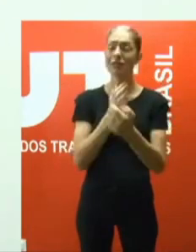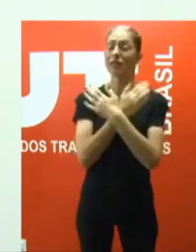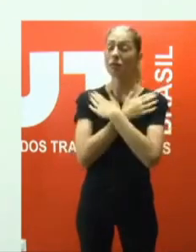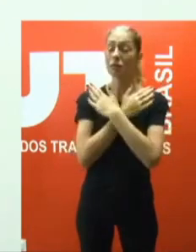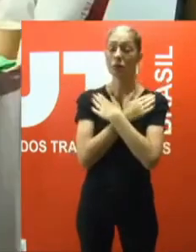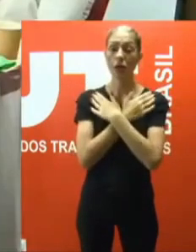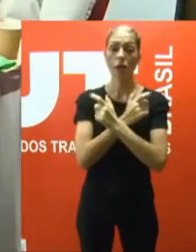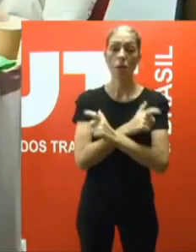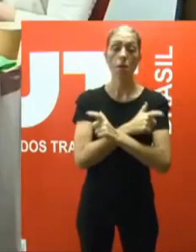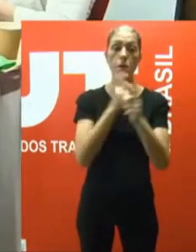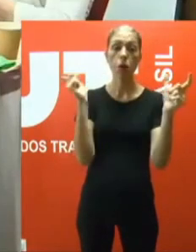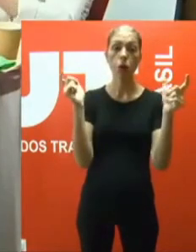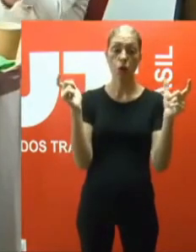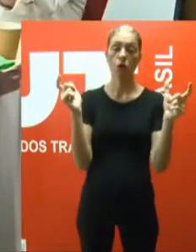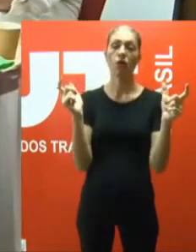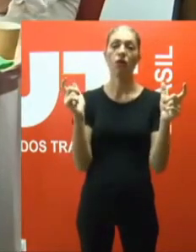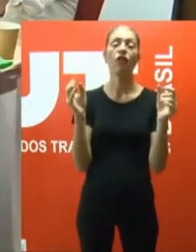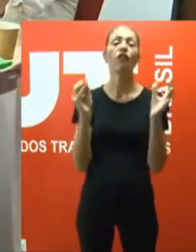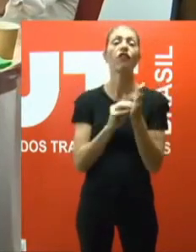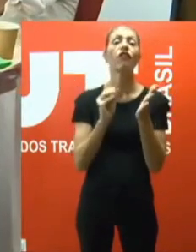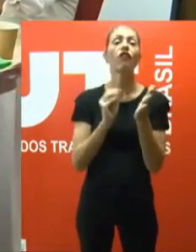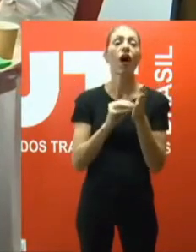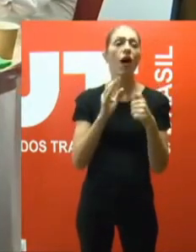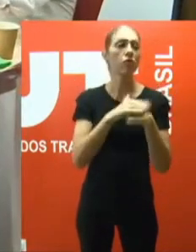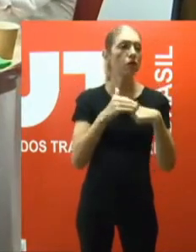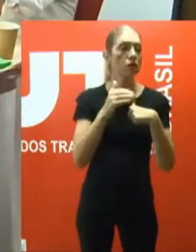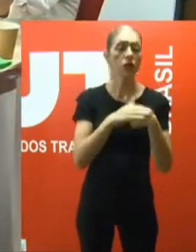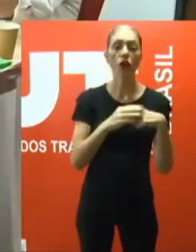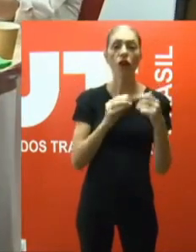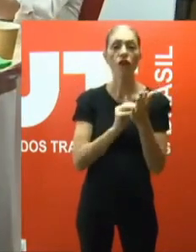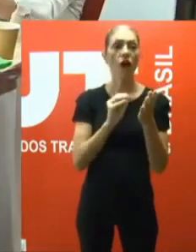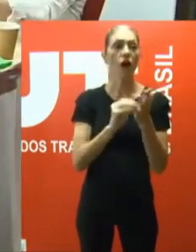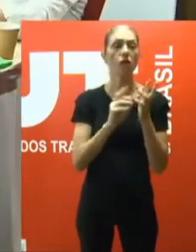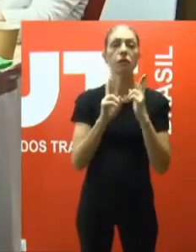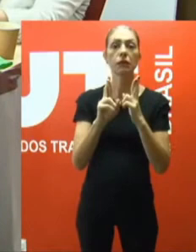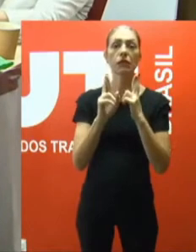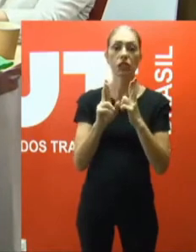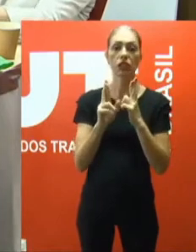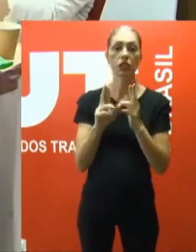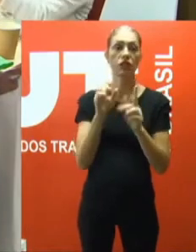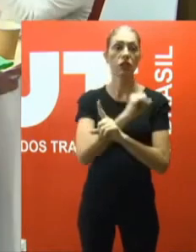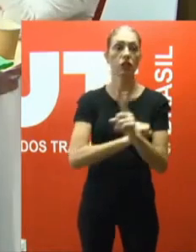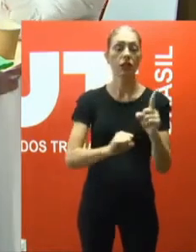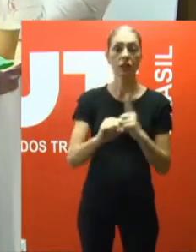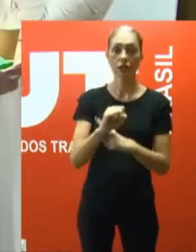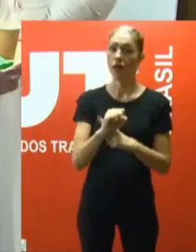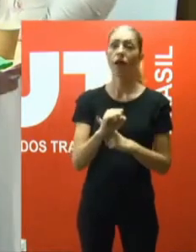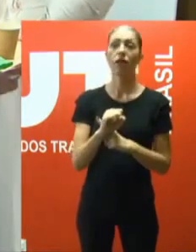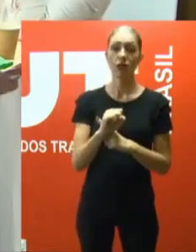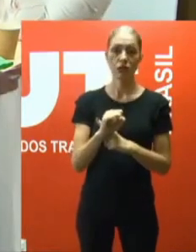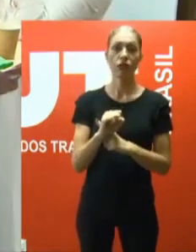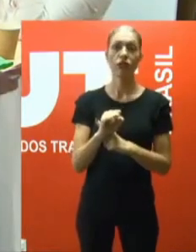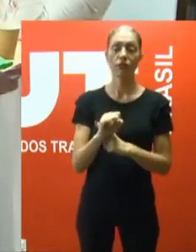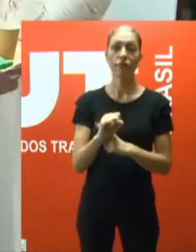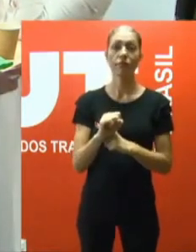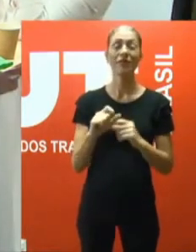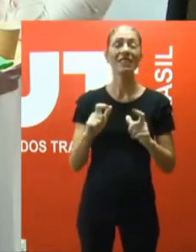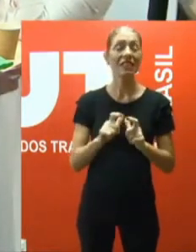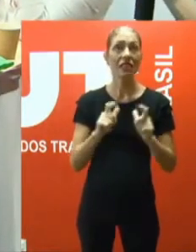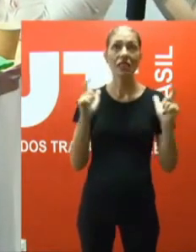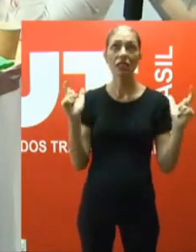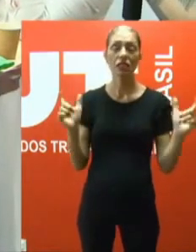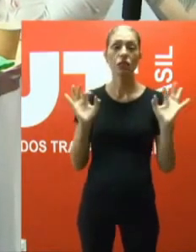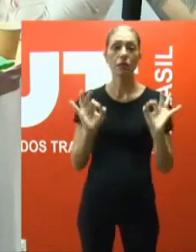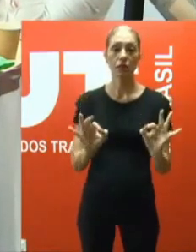forte, o desalento é muito forte, sabe, a falta de expectativa na sociedade é muito grande, mas muito